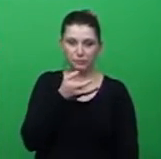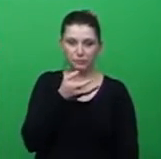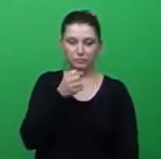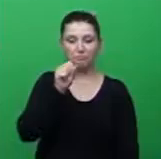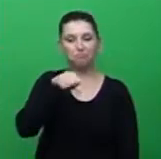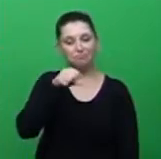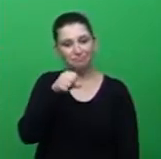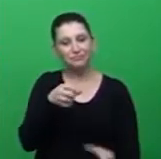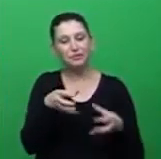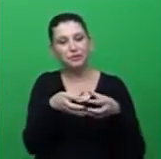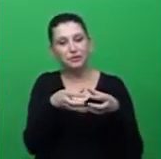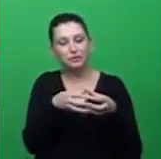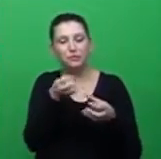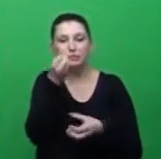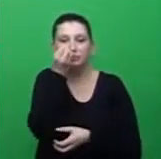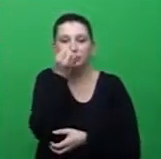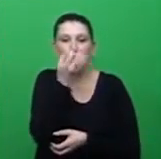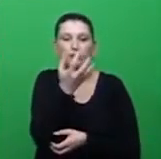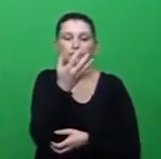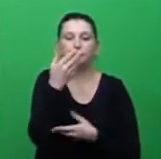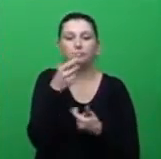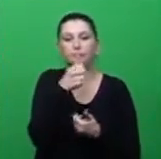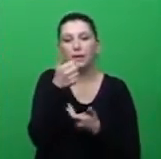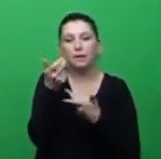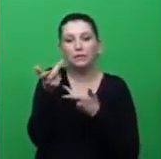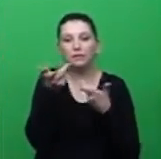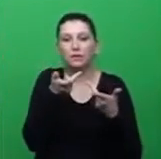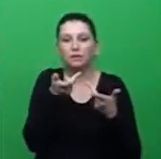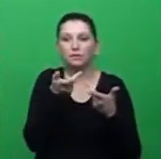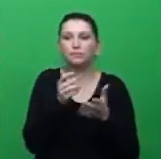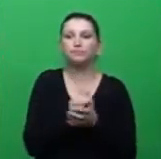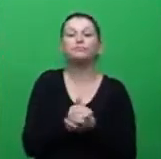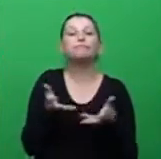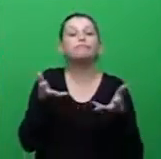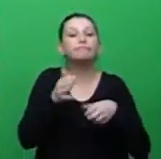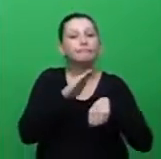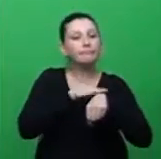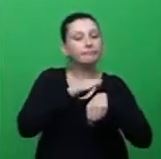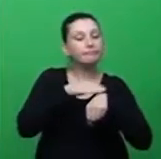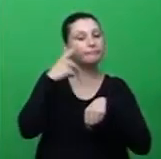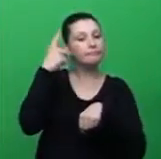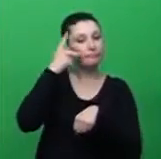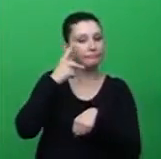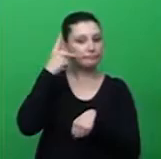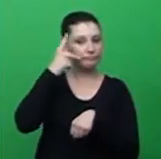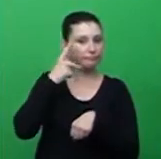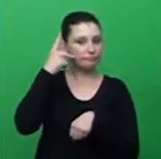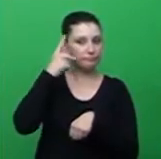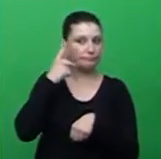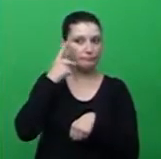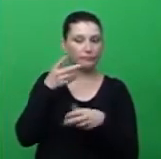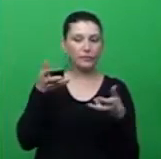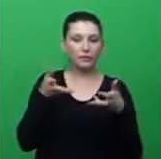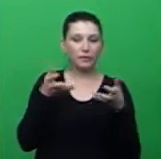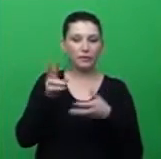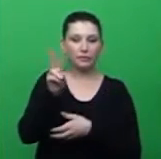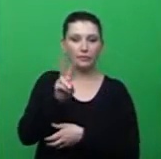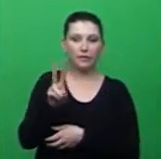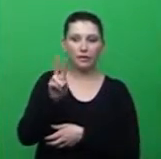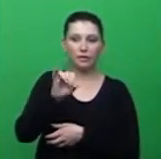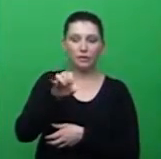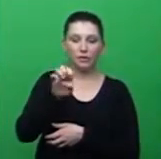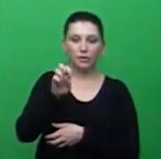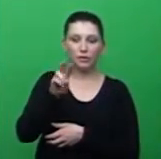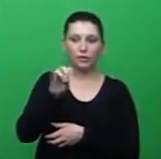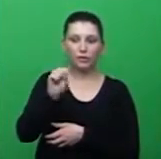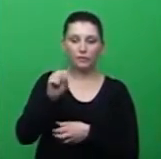representado na sua liderança. Seja bem-vindo, vereador. Terminado o expediente, passamos para o horário político. Escrito pela ordem, vereador Ezio Jeves